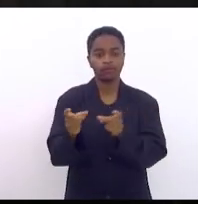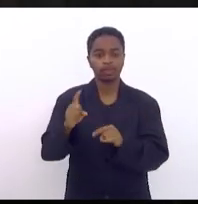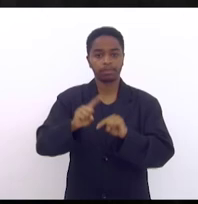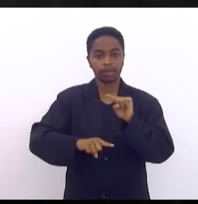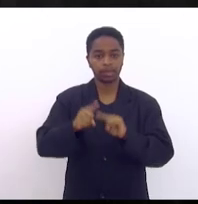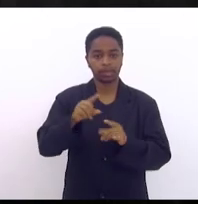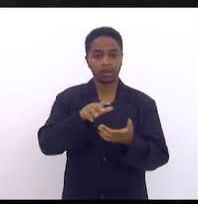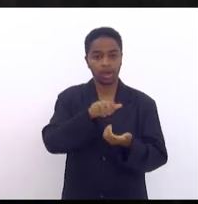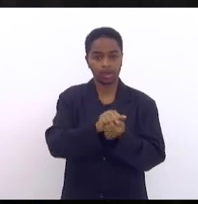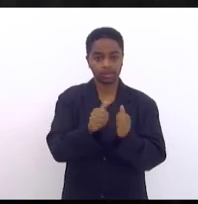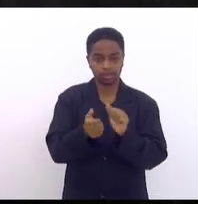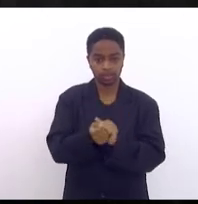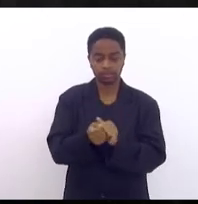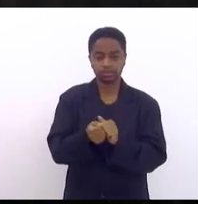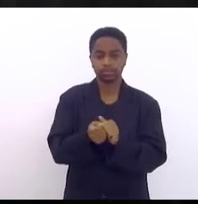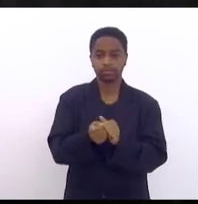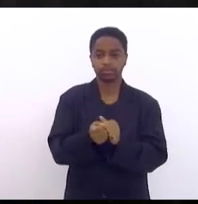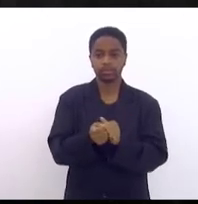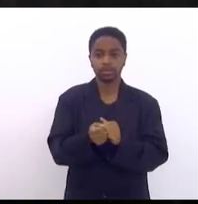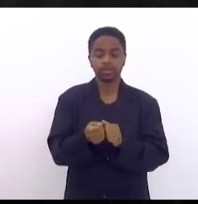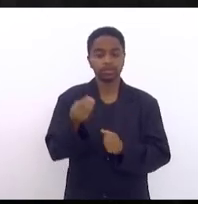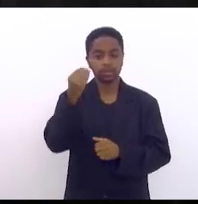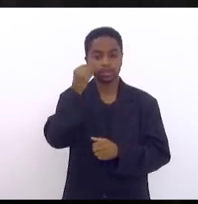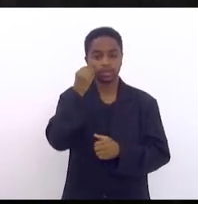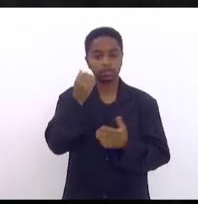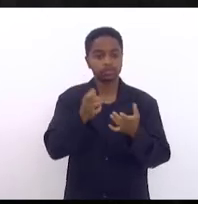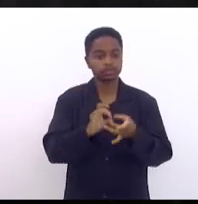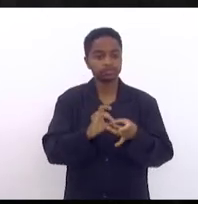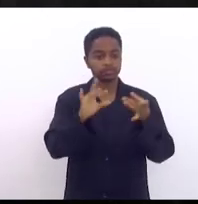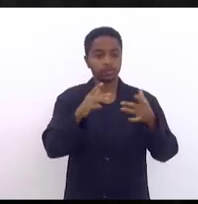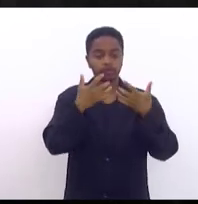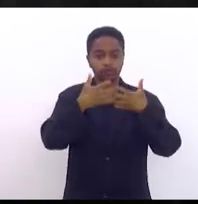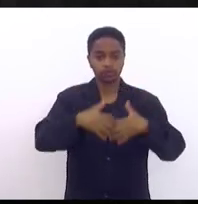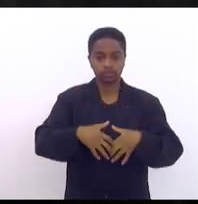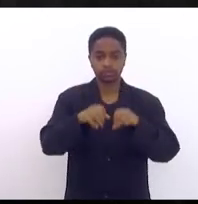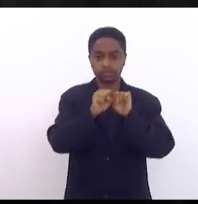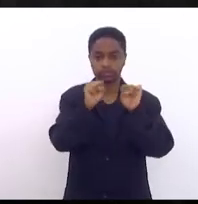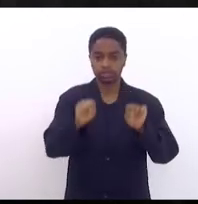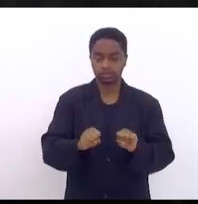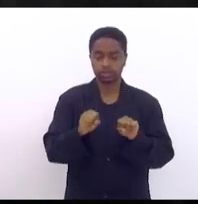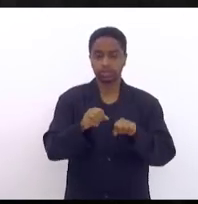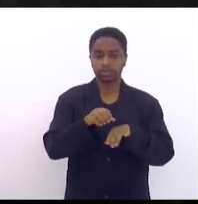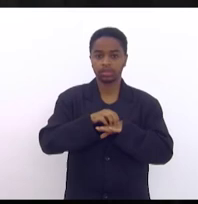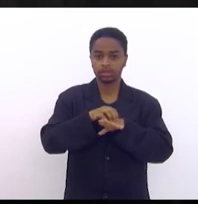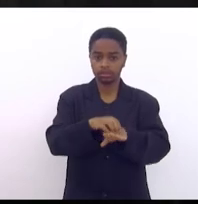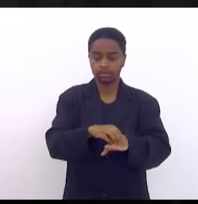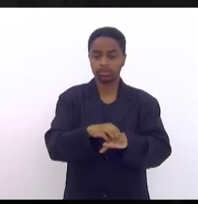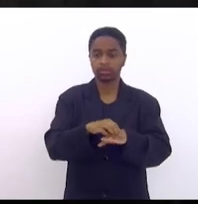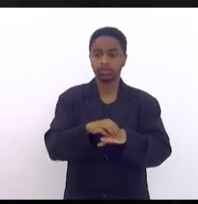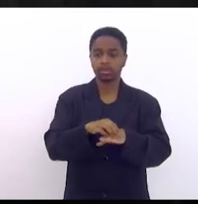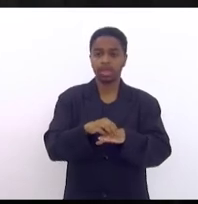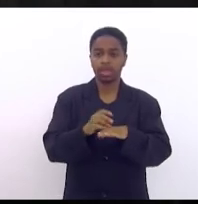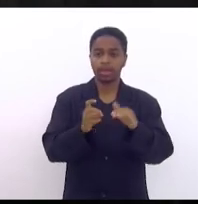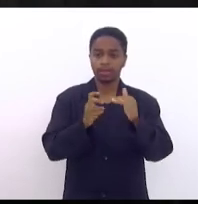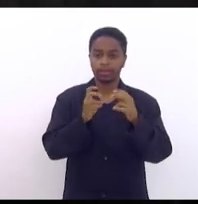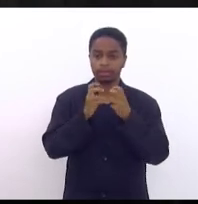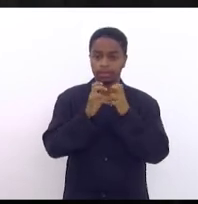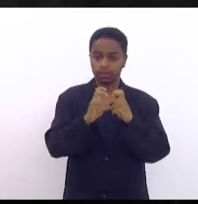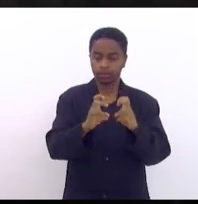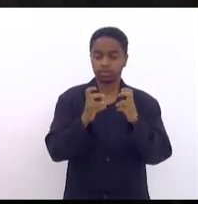produtos artesanais nas concessões para funcionamento do sistema de transporte aeroviário, aquaviário, metroviário,